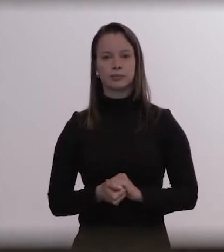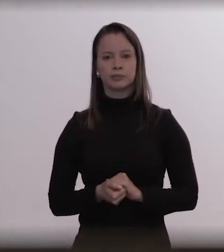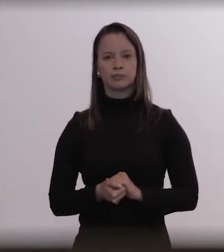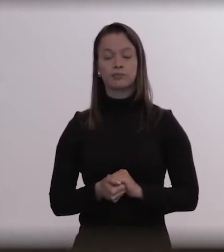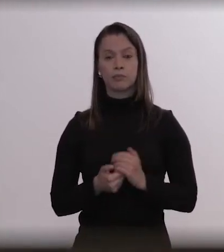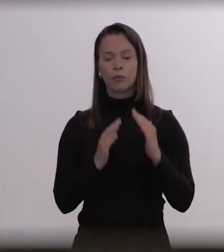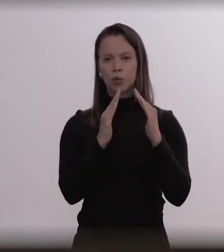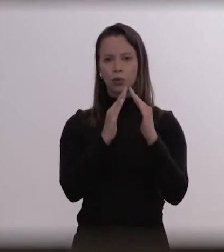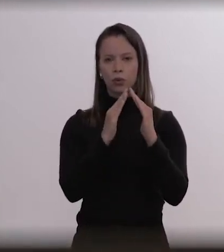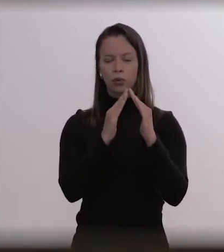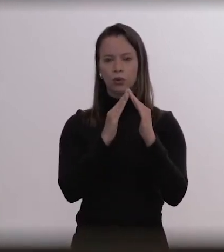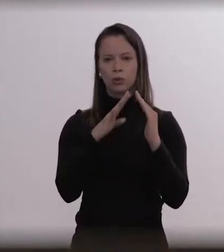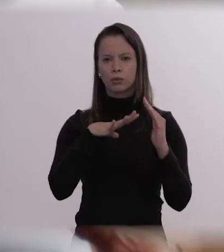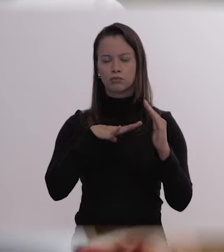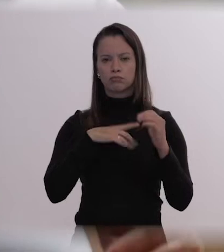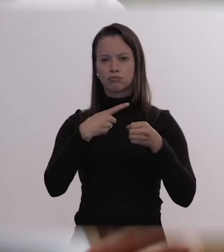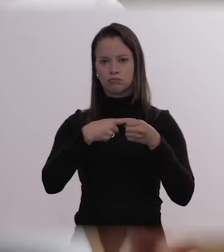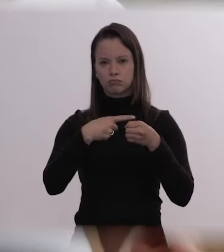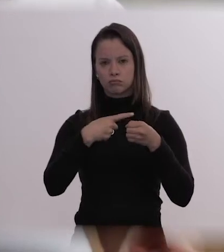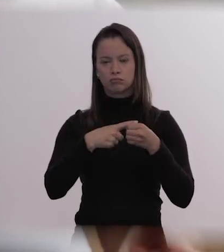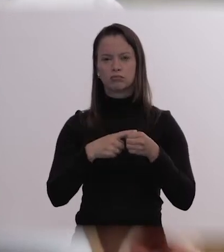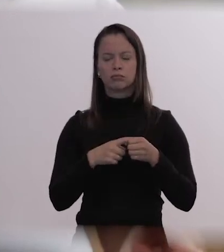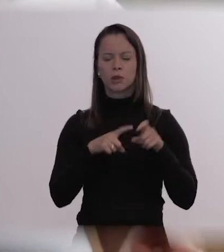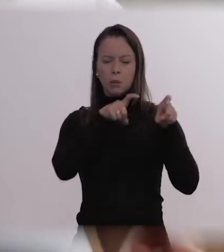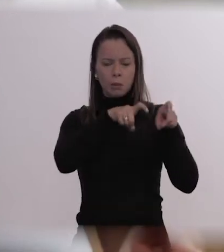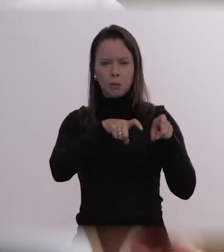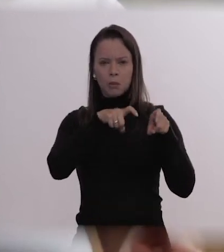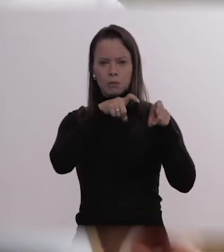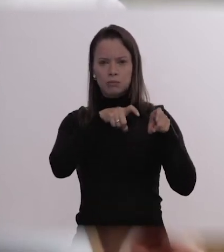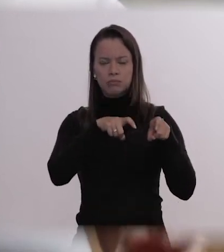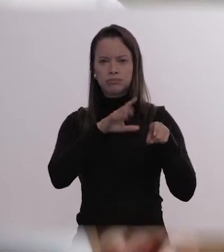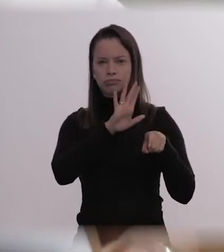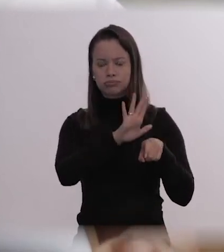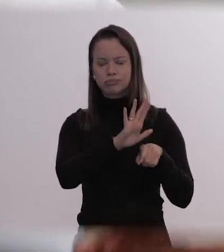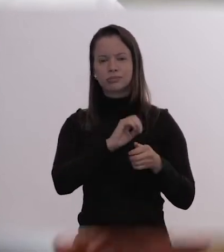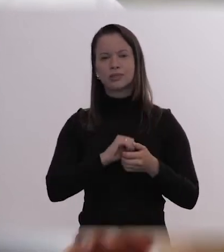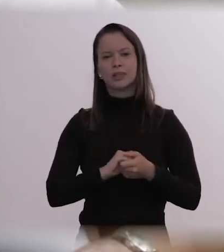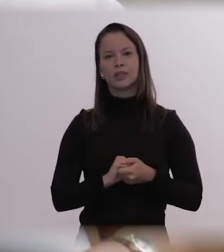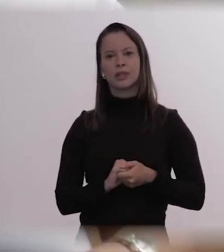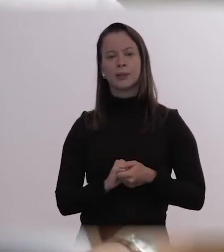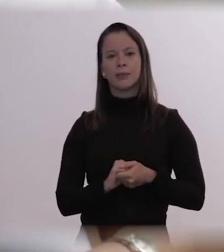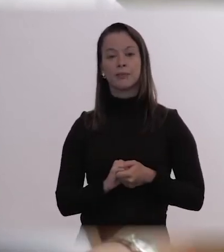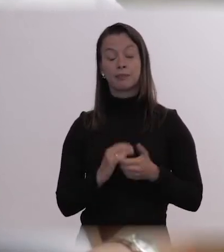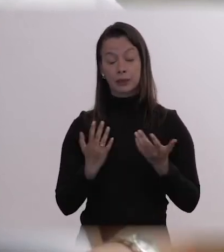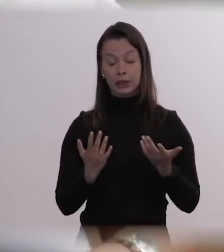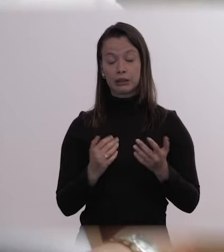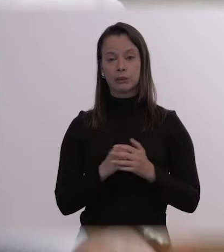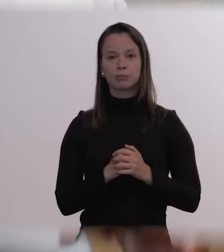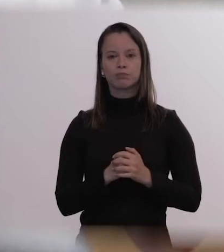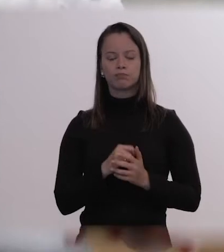E eu morava em Bugaçu, era uma chácara. Então assim, era da